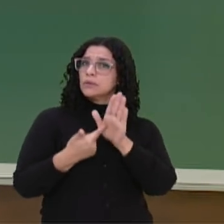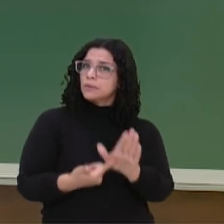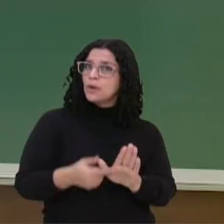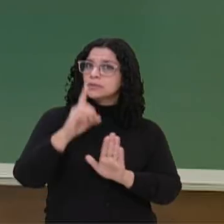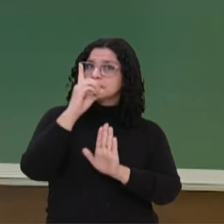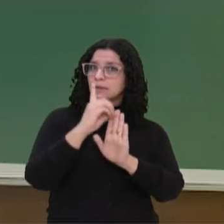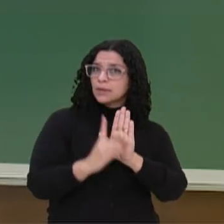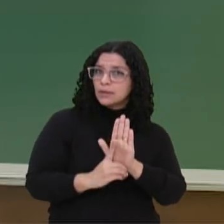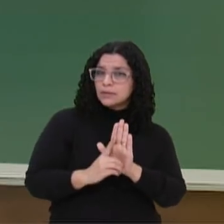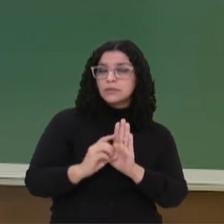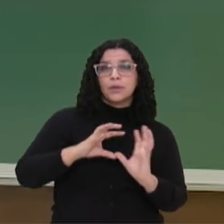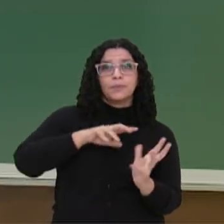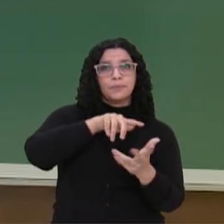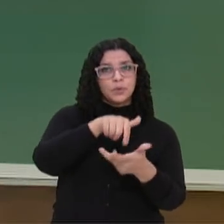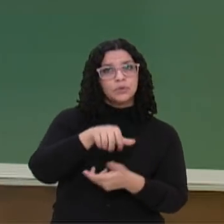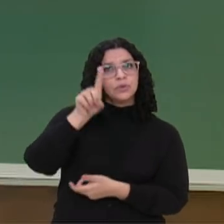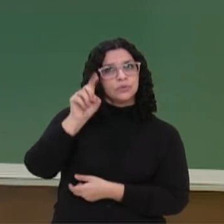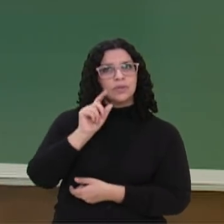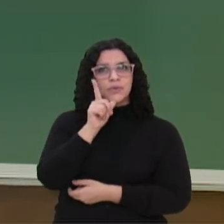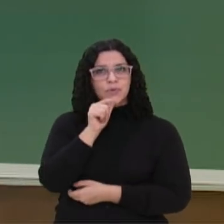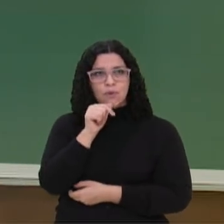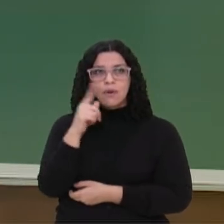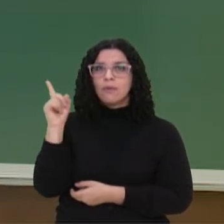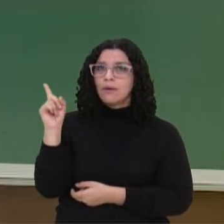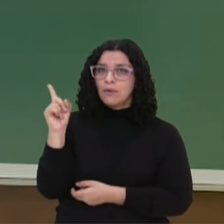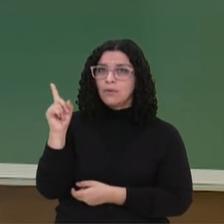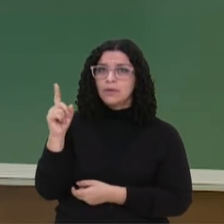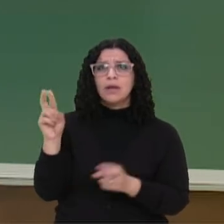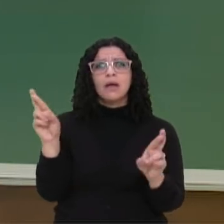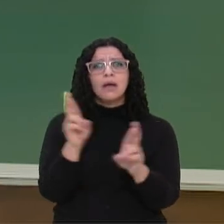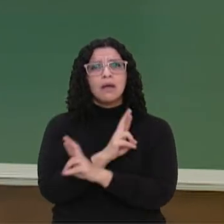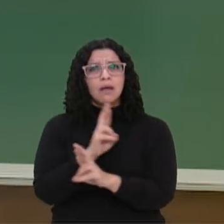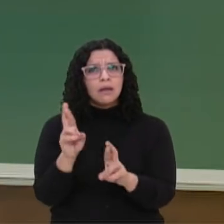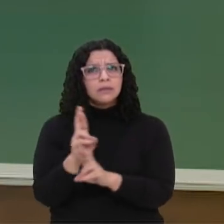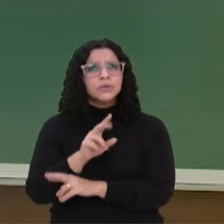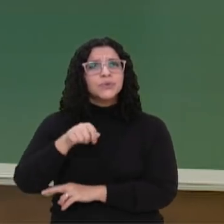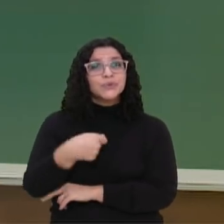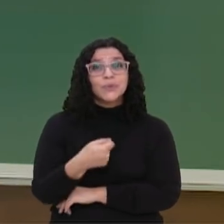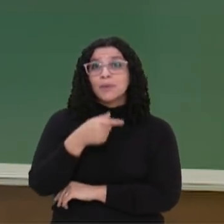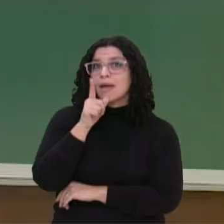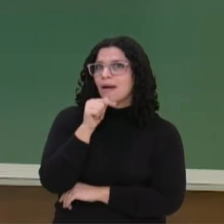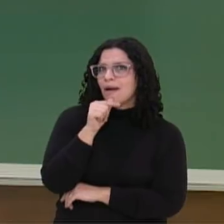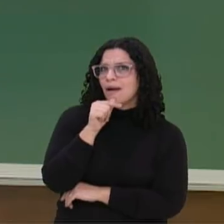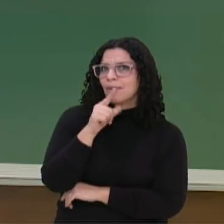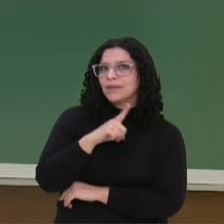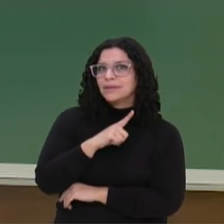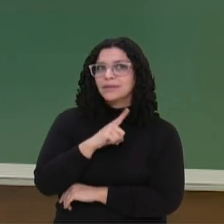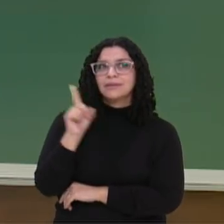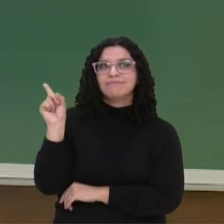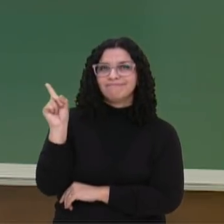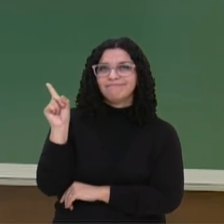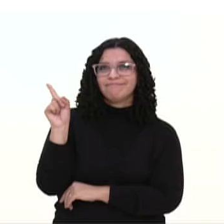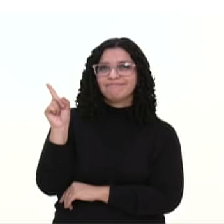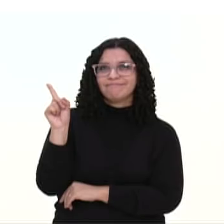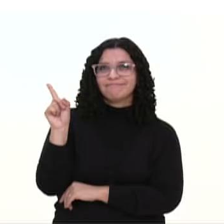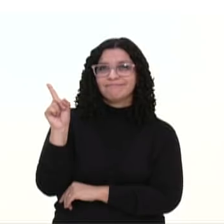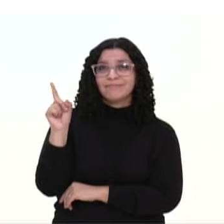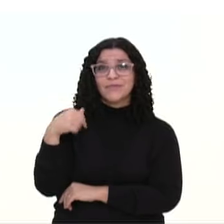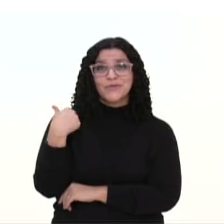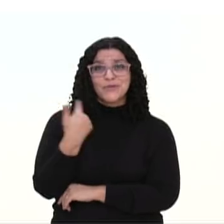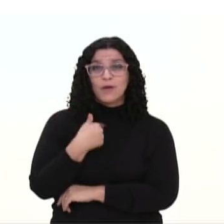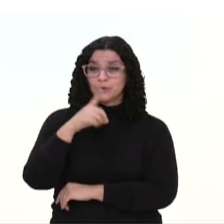Declaração Universal dos Direitos da Água, que está totalmente relacionado à água? Sem dúvida nenhuma, né?